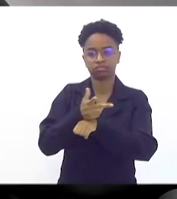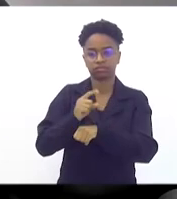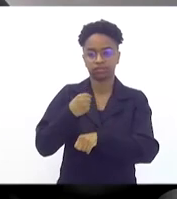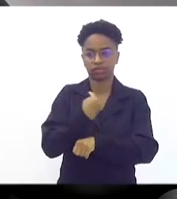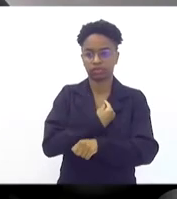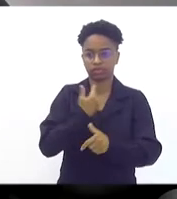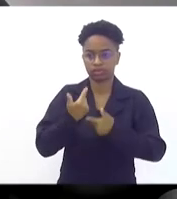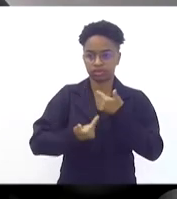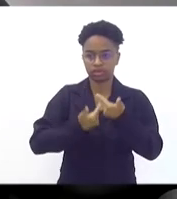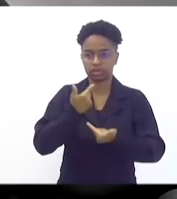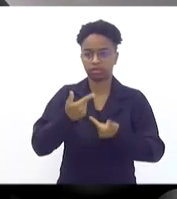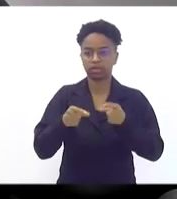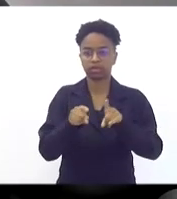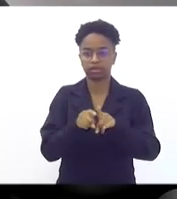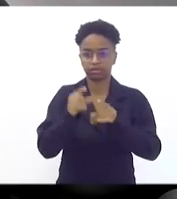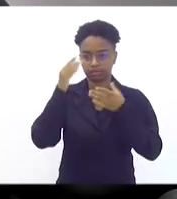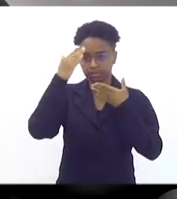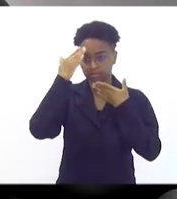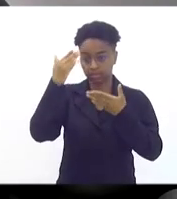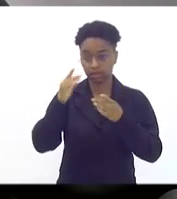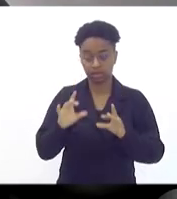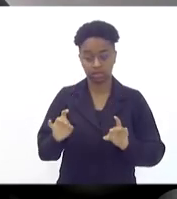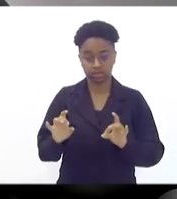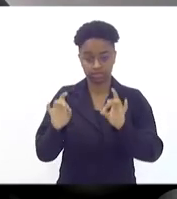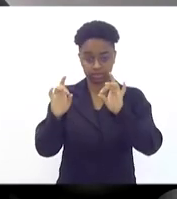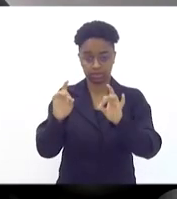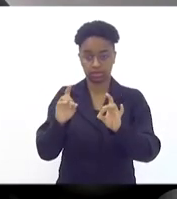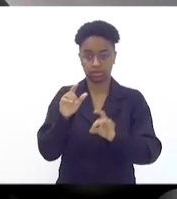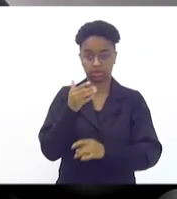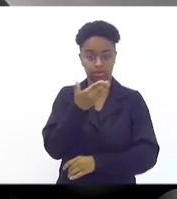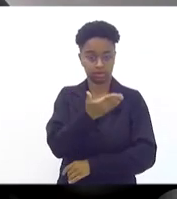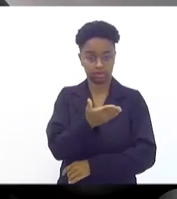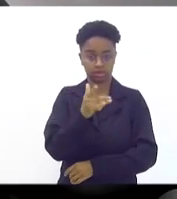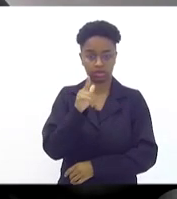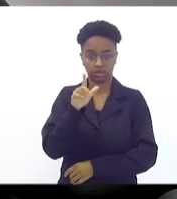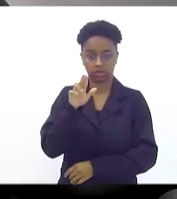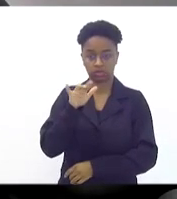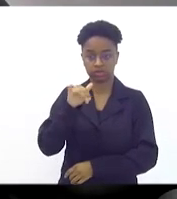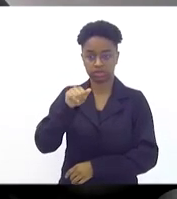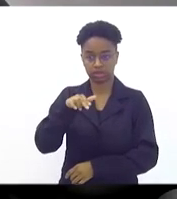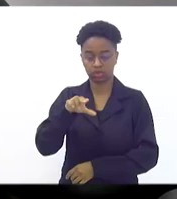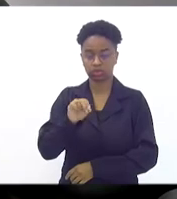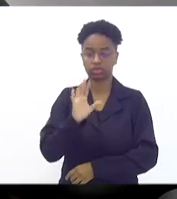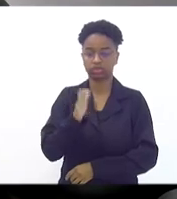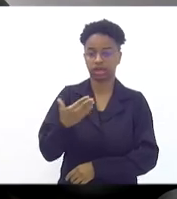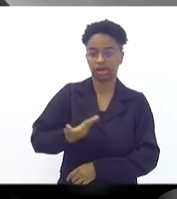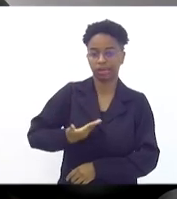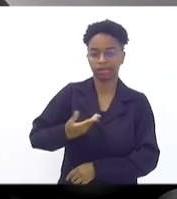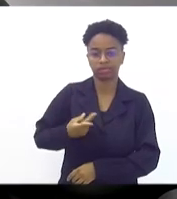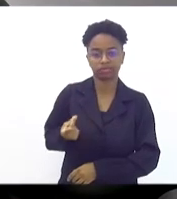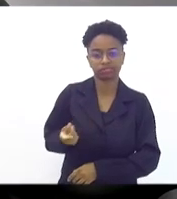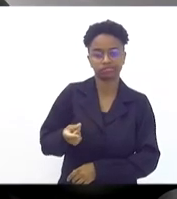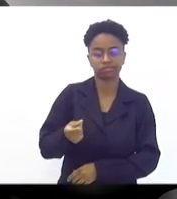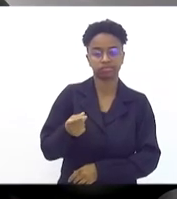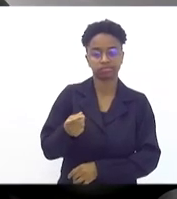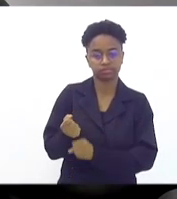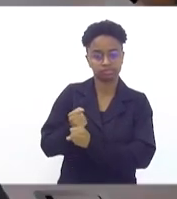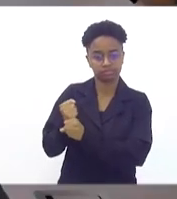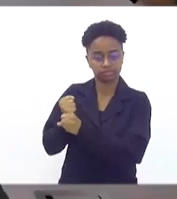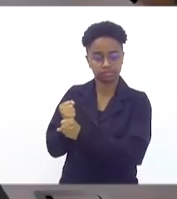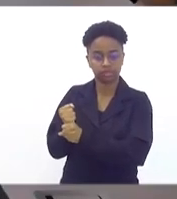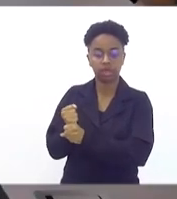trabalhos e quero fazer um agradecimento especial aqui ao diretor Luciano Amigo de longa data reconhecendo aqui a sua competência